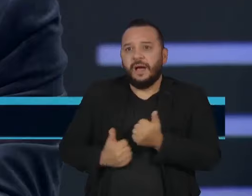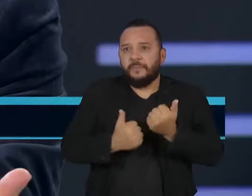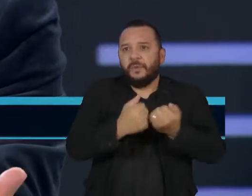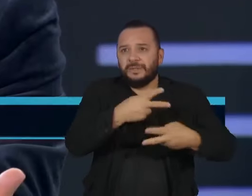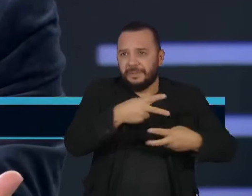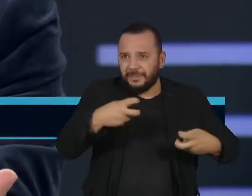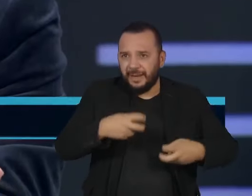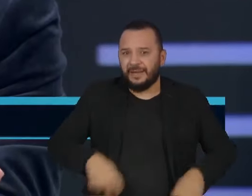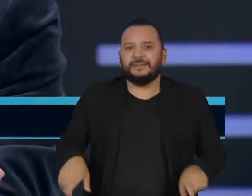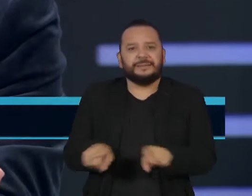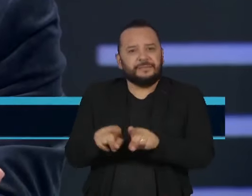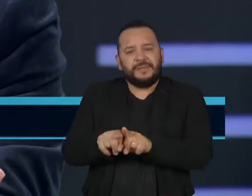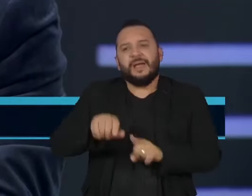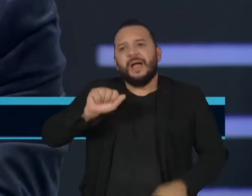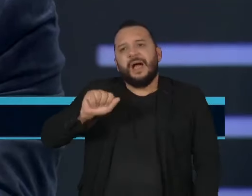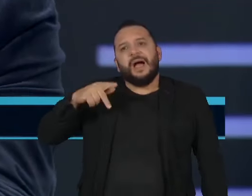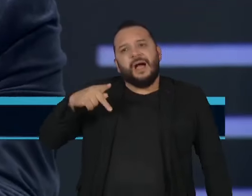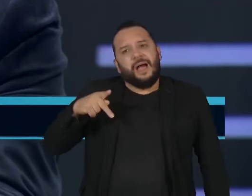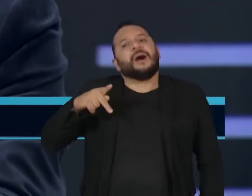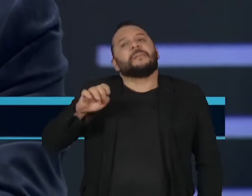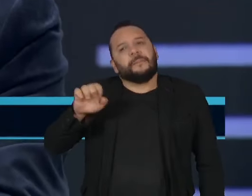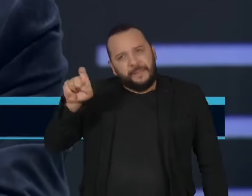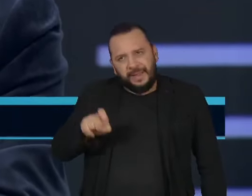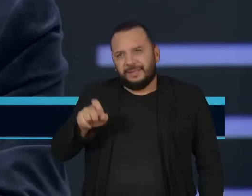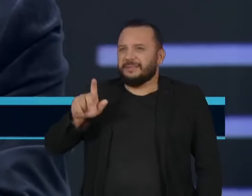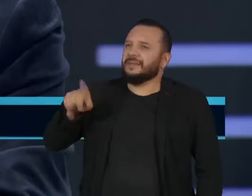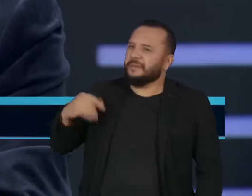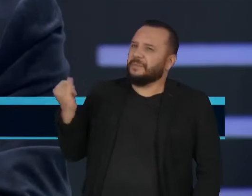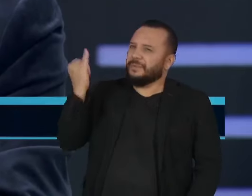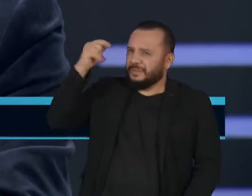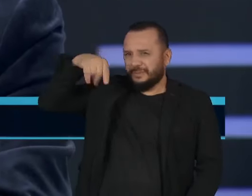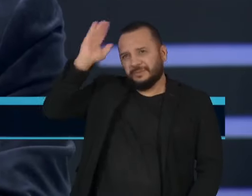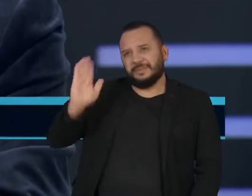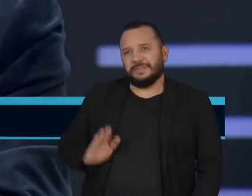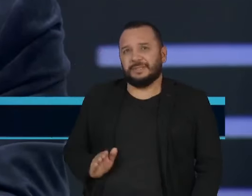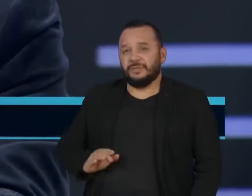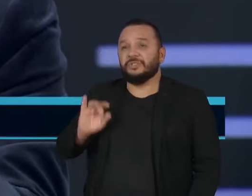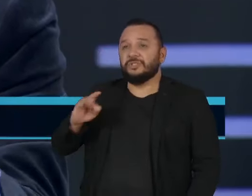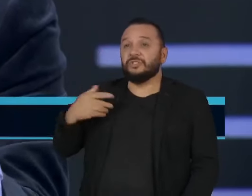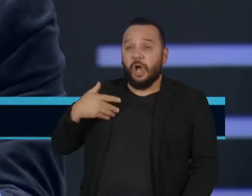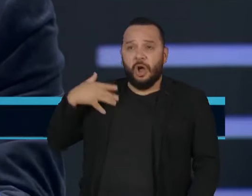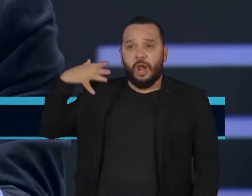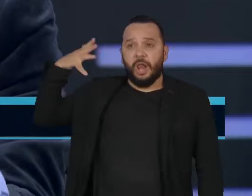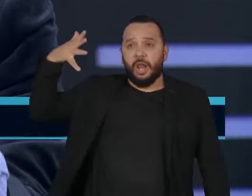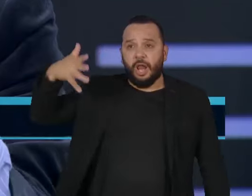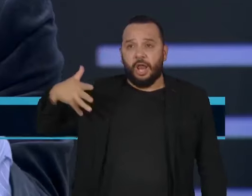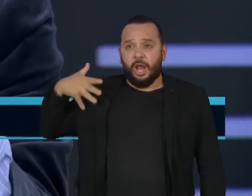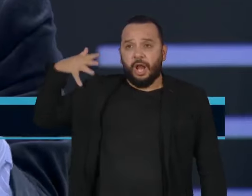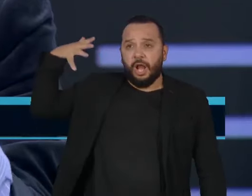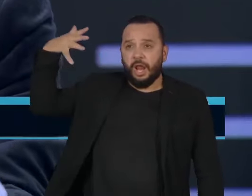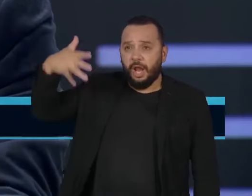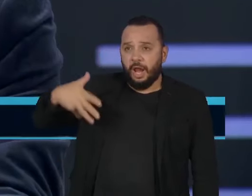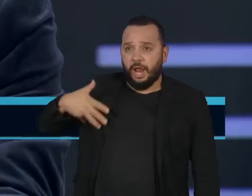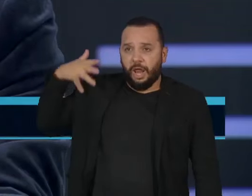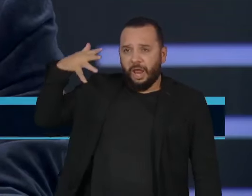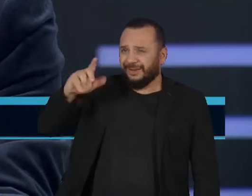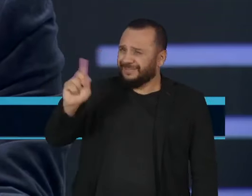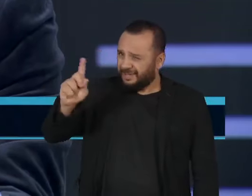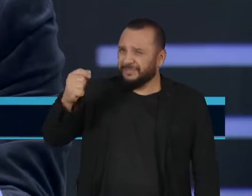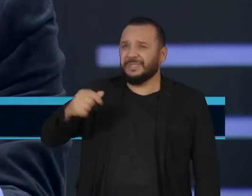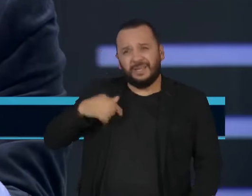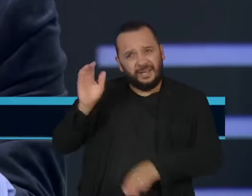é importante para o nosso país. Agora, não vai ser com discurso que vamos resolver isso. Porque, mais uma vez, está feito esse lançamento desse